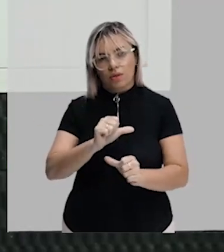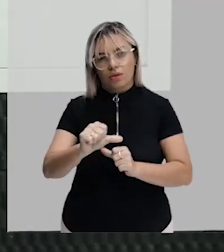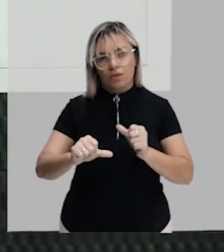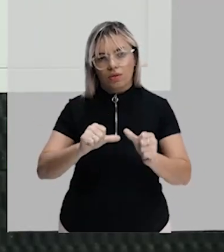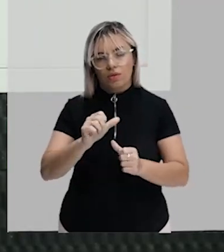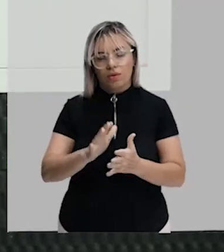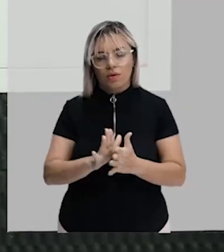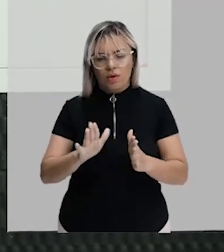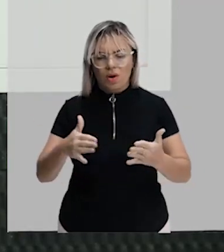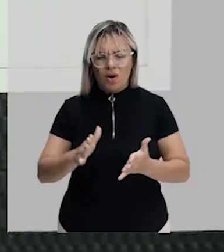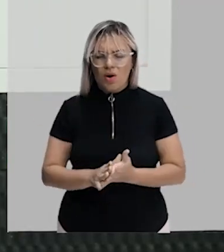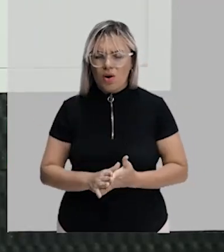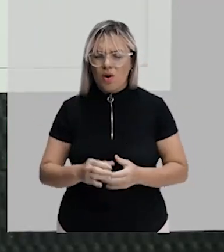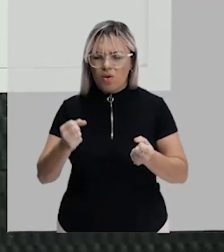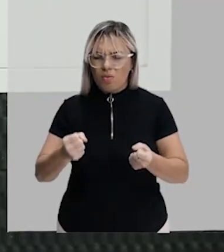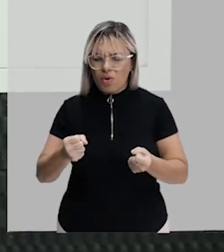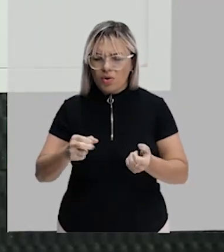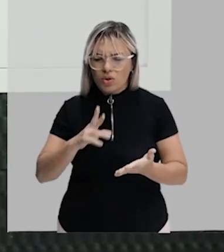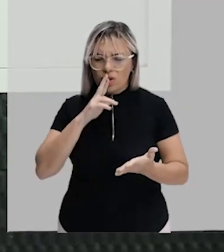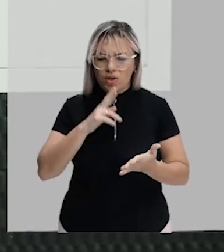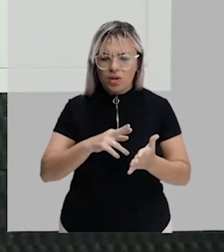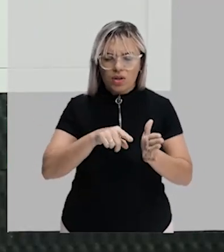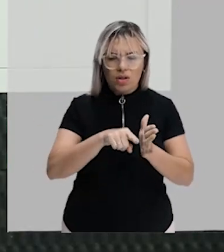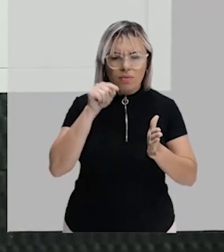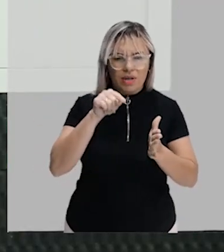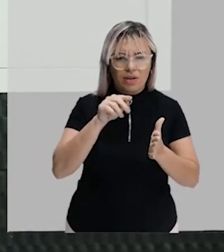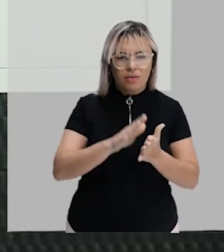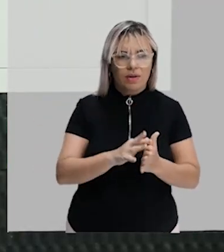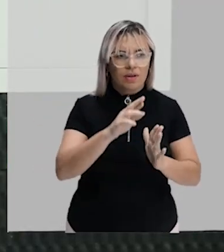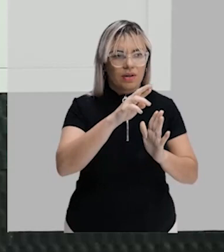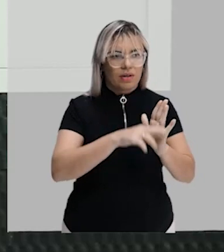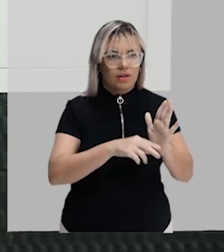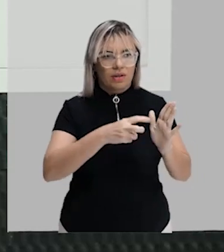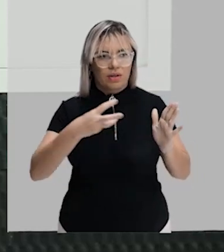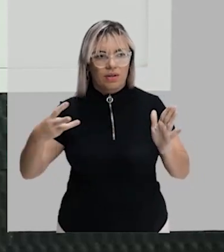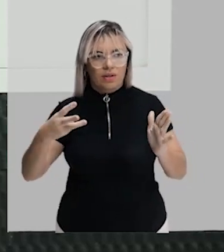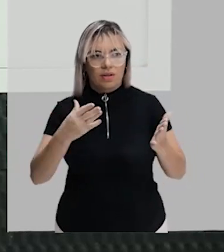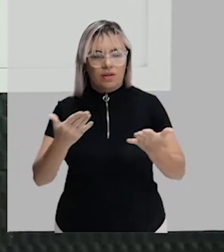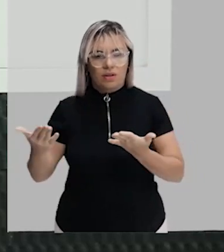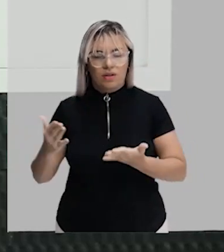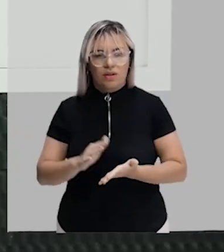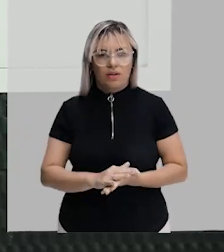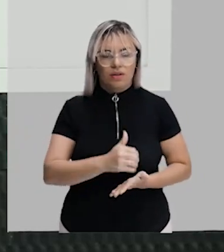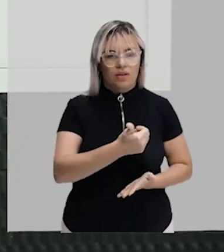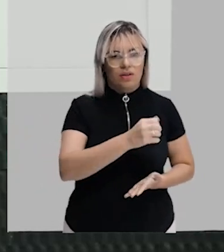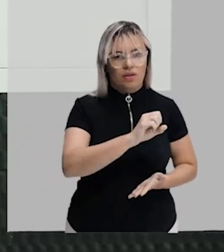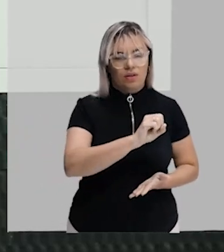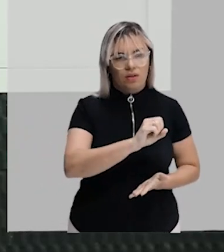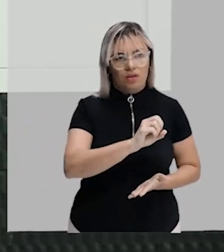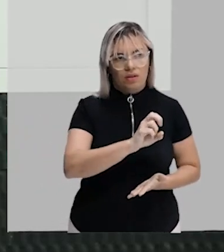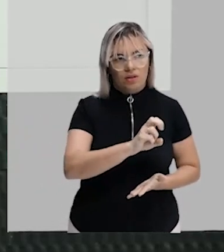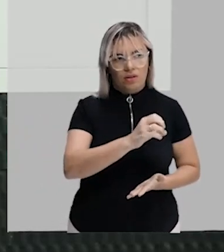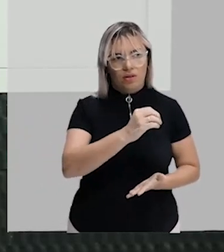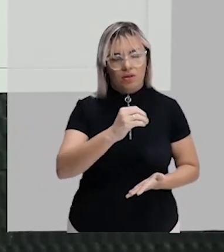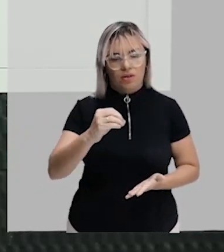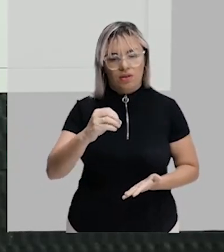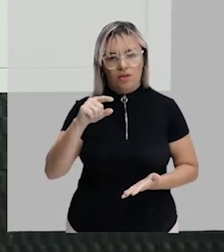3. Eu chamaria esse 1.500 aí de XI, de 100%,